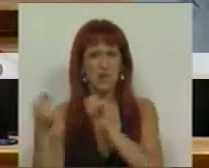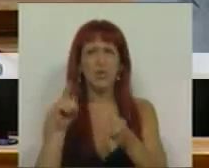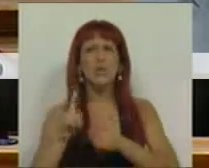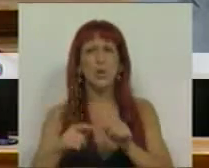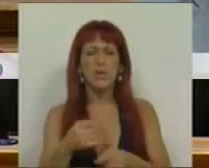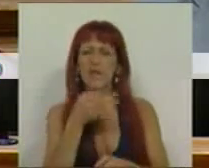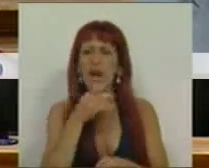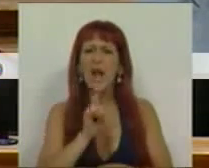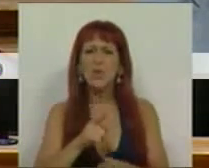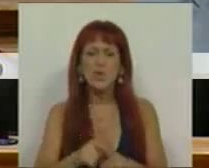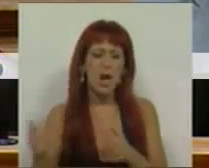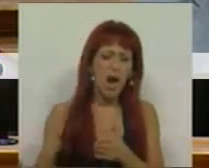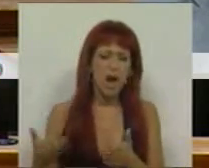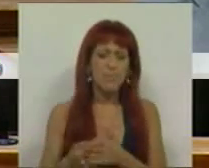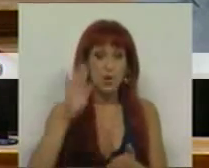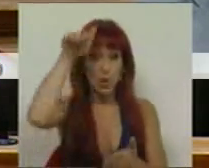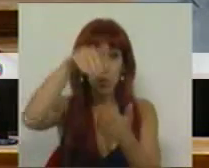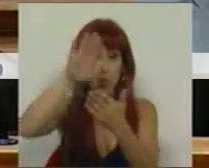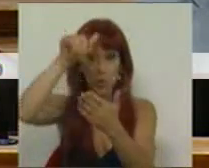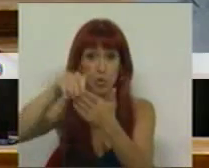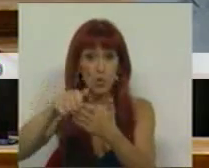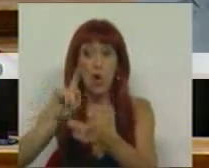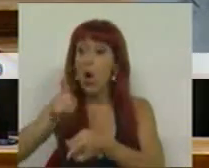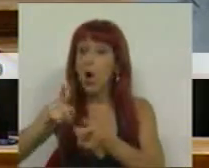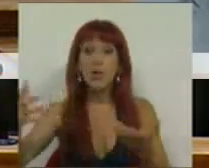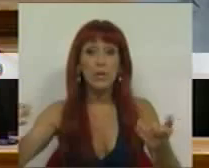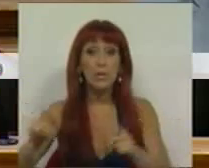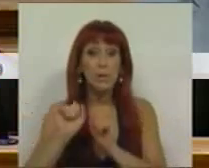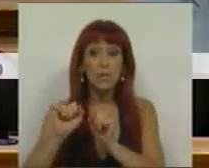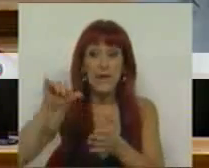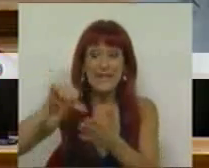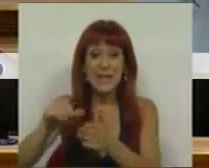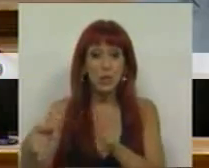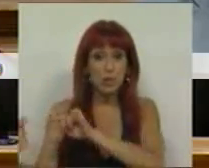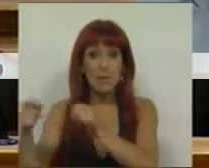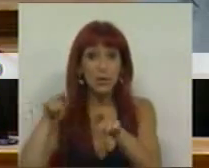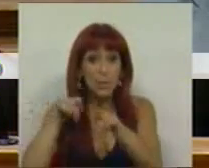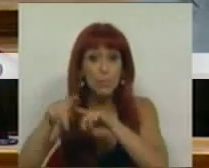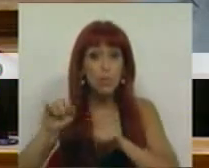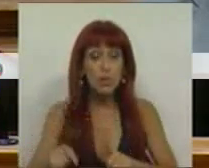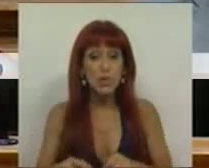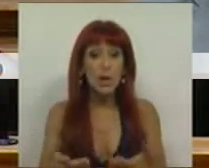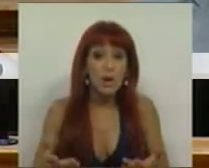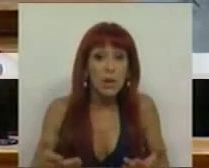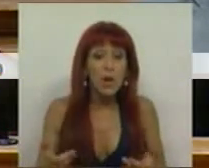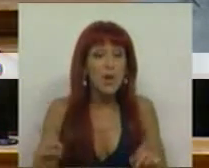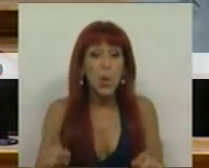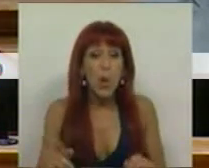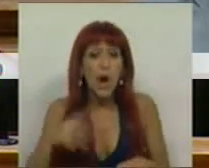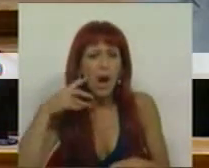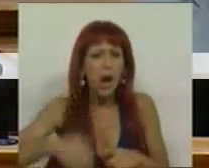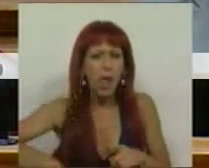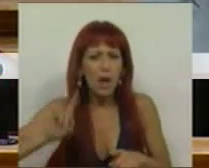discutir, de abordar, de apresentar soluções àquele que é o centro do debate político. E, portanto, não é